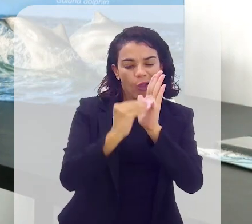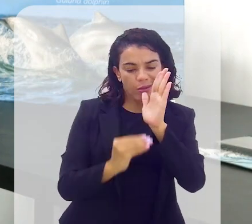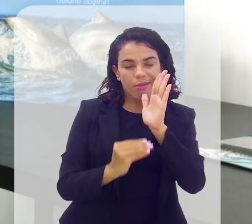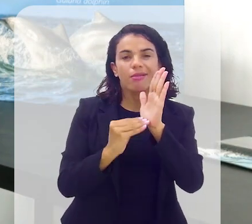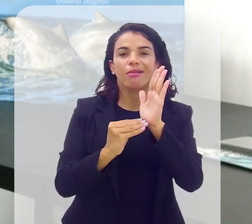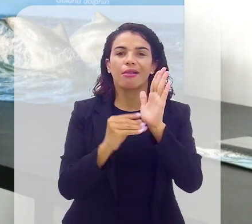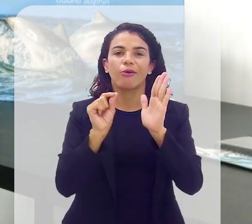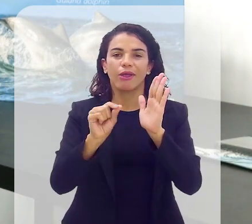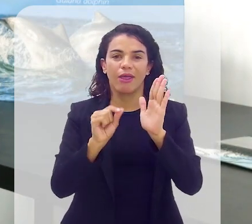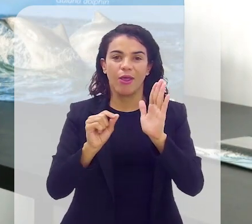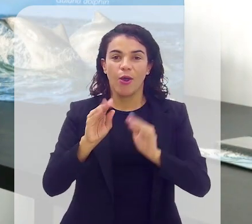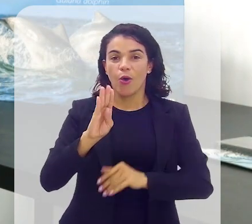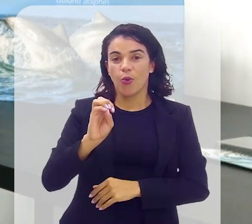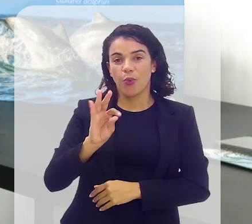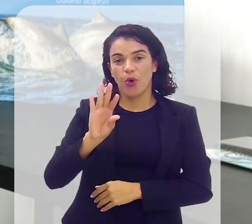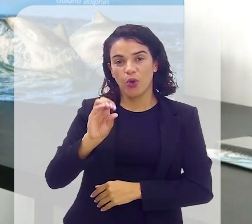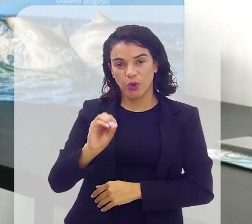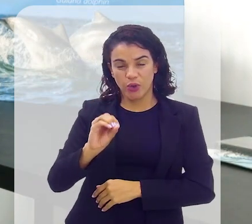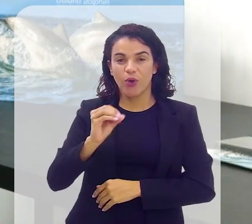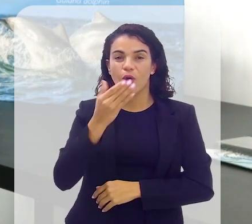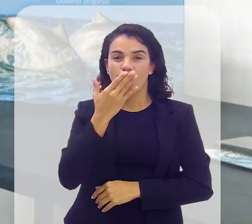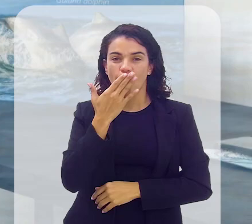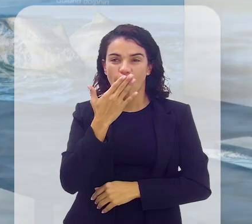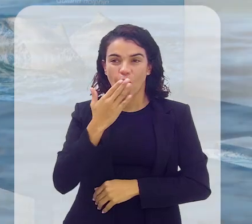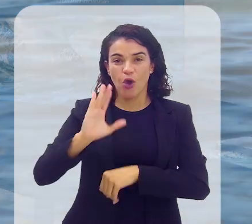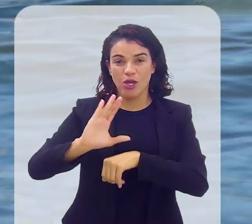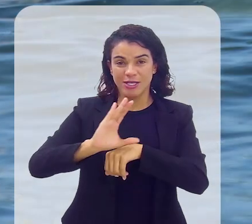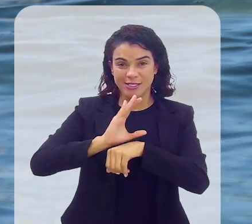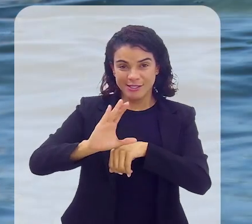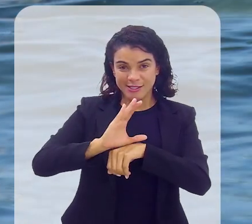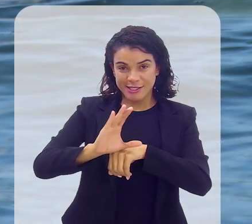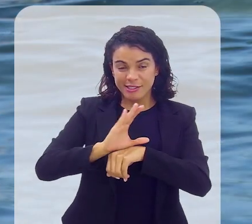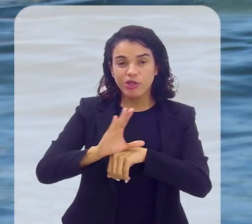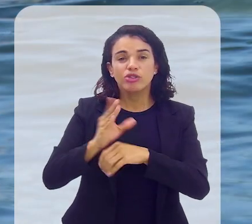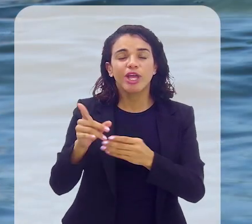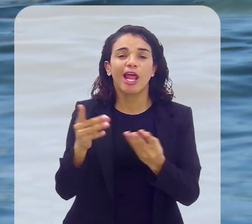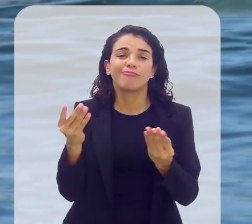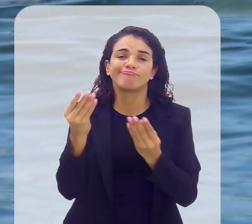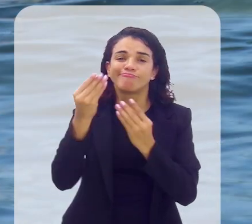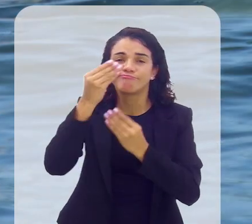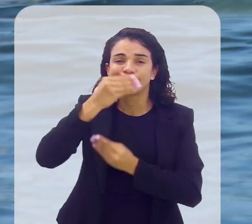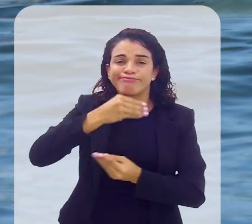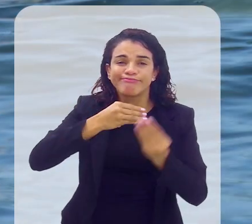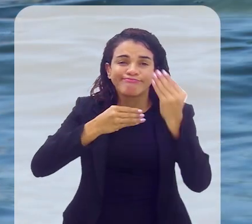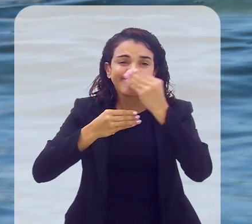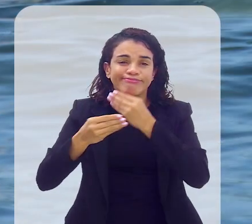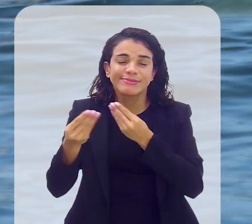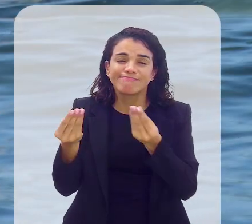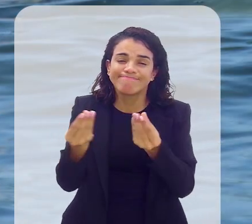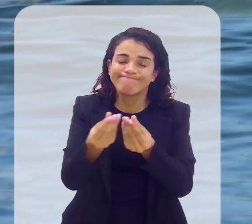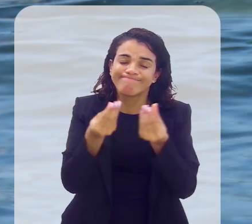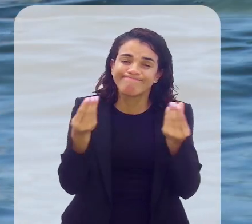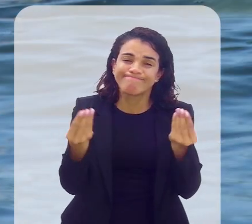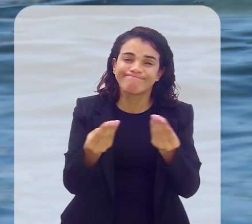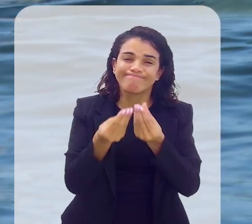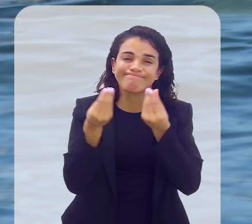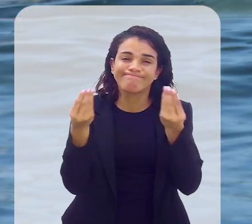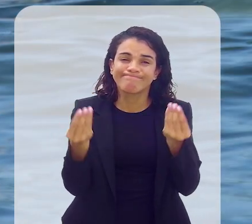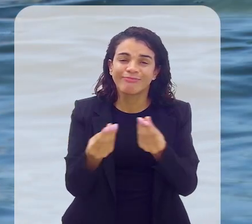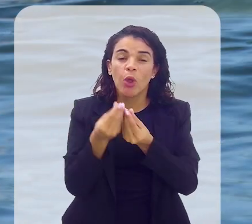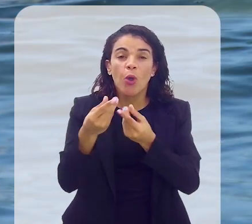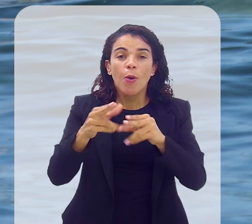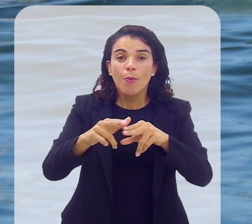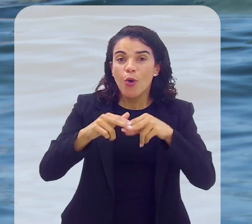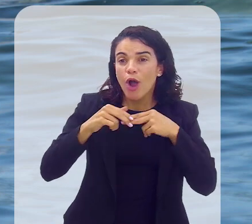na lista de espécies ameaçadas que saiu. E hoje o boto cinza é considerado vulnerável justamente por conta